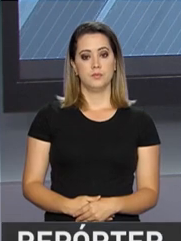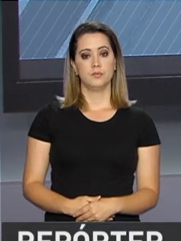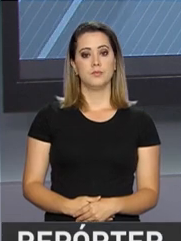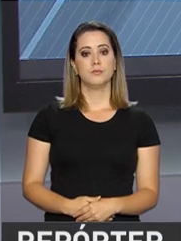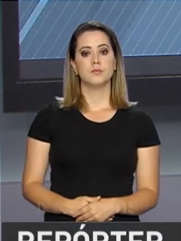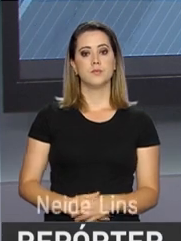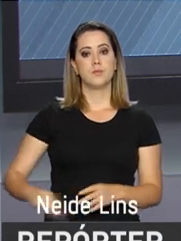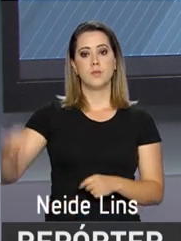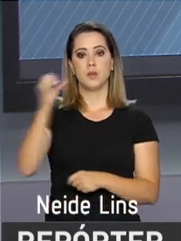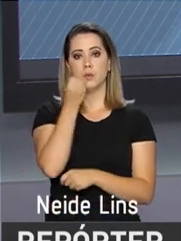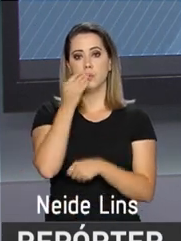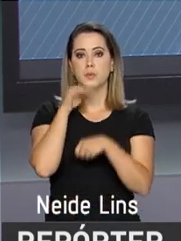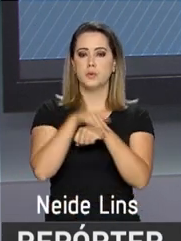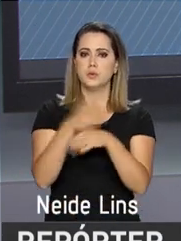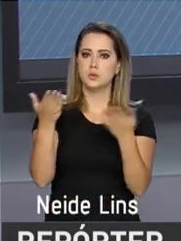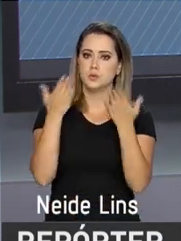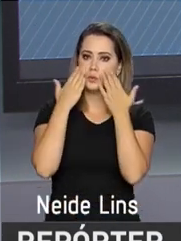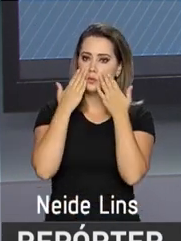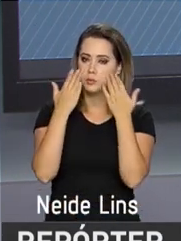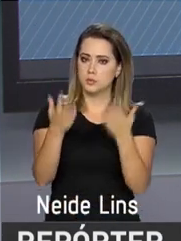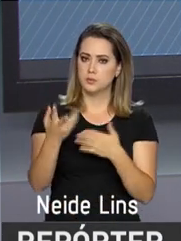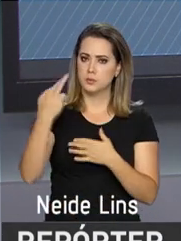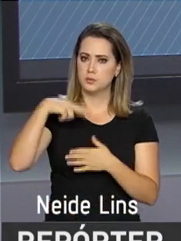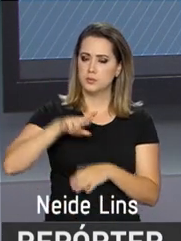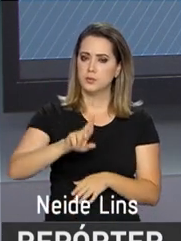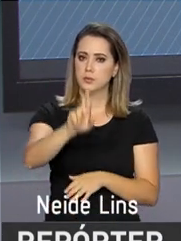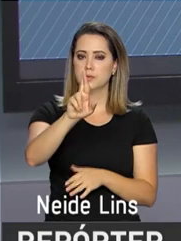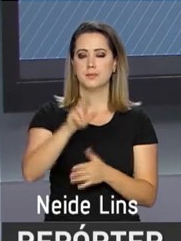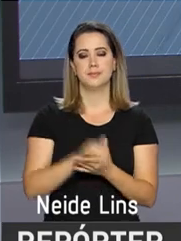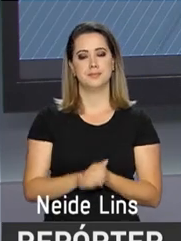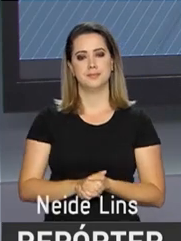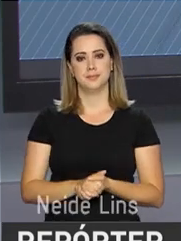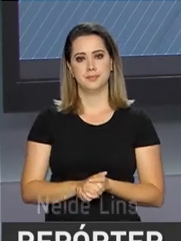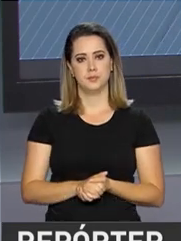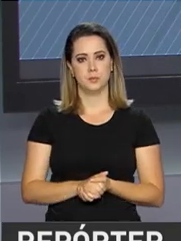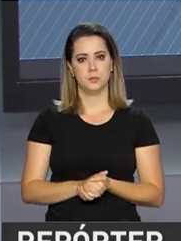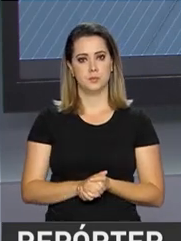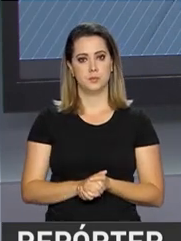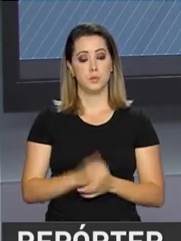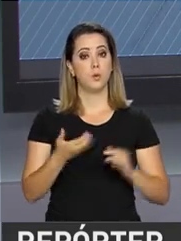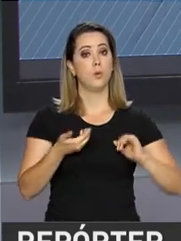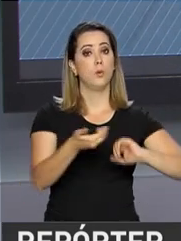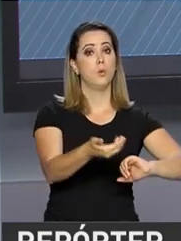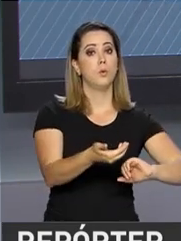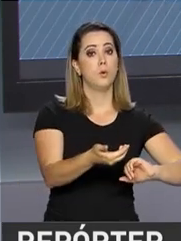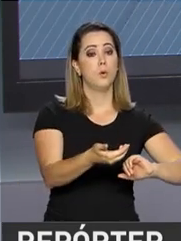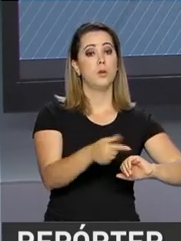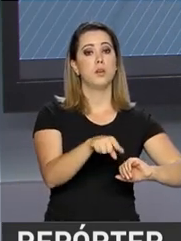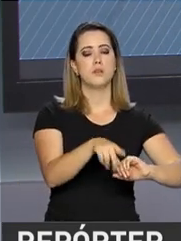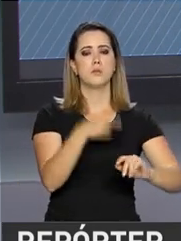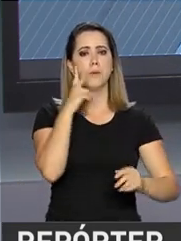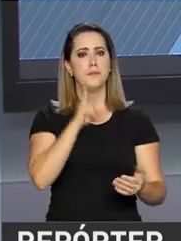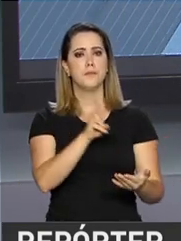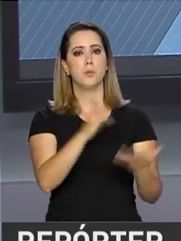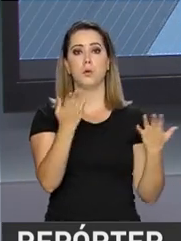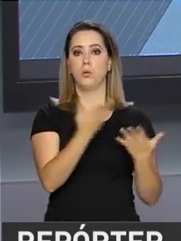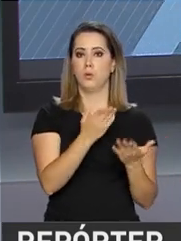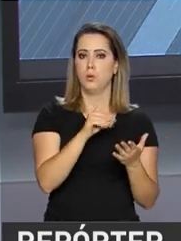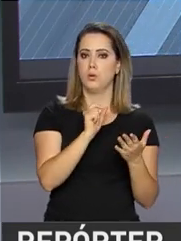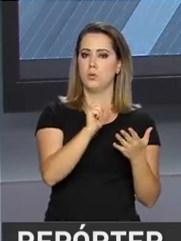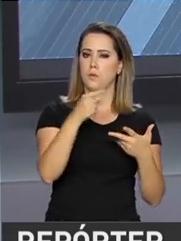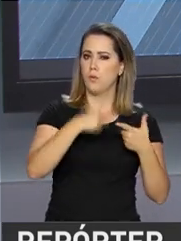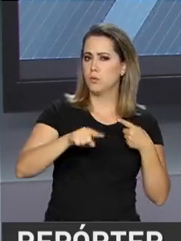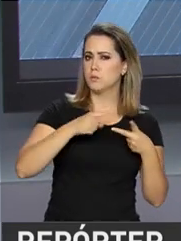olá boa noite no ar mais uma edição do repórter nbr o congresso nacional apreciou agora